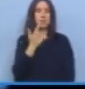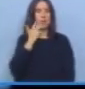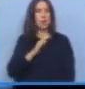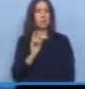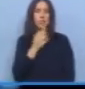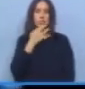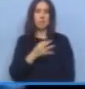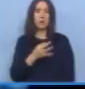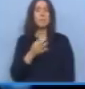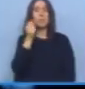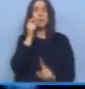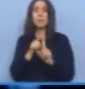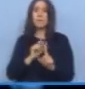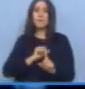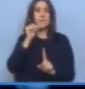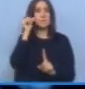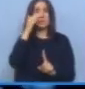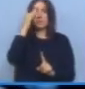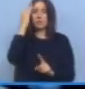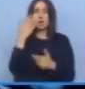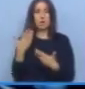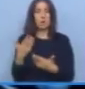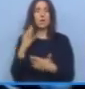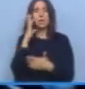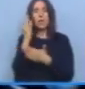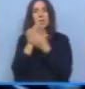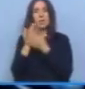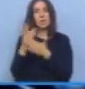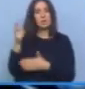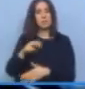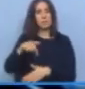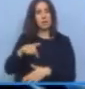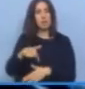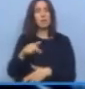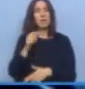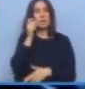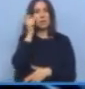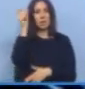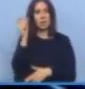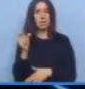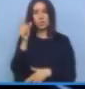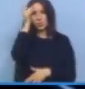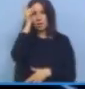todos. Menos o meu irmão que mais velho, agora estamos a tentar para trazê-lo para cá. Ele está na Turquia.